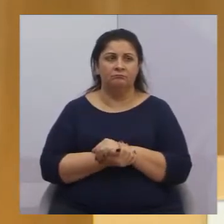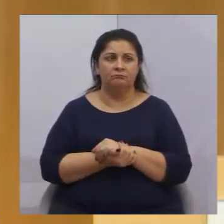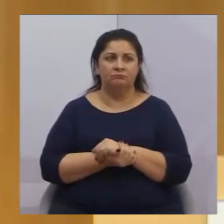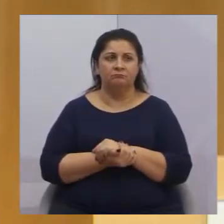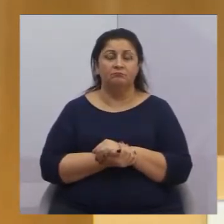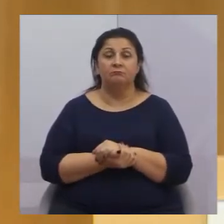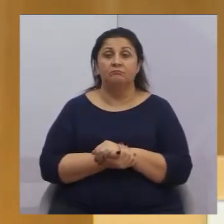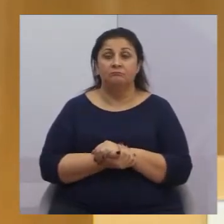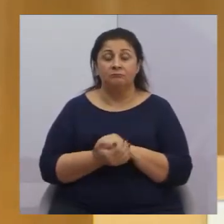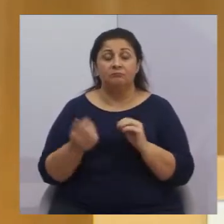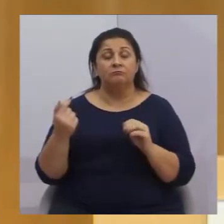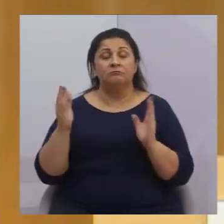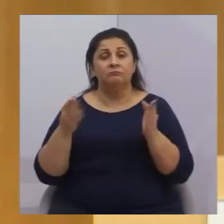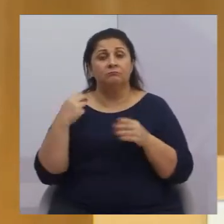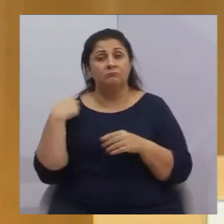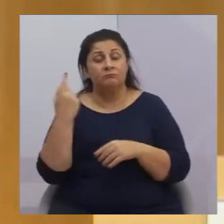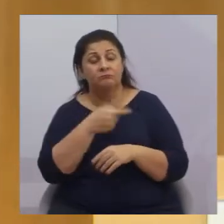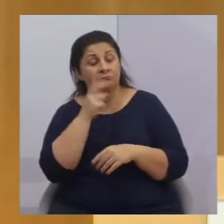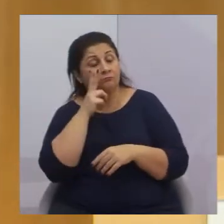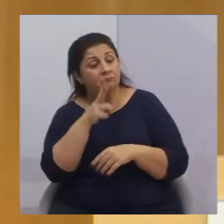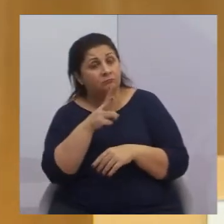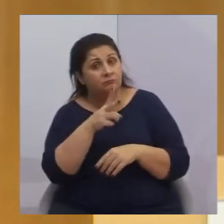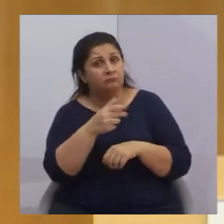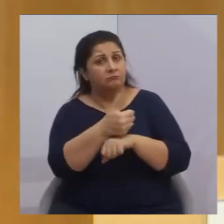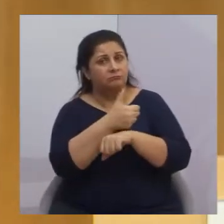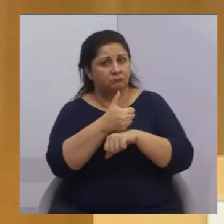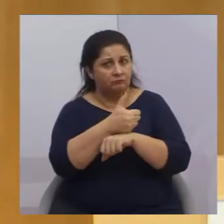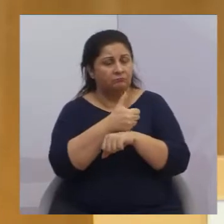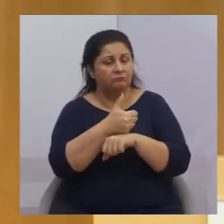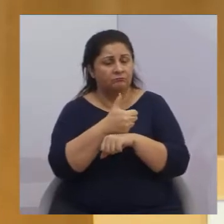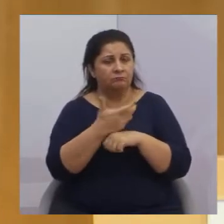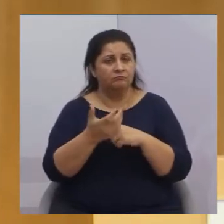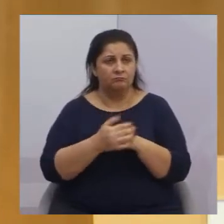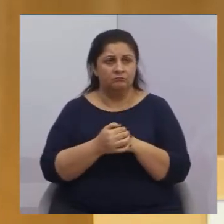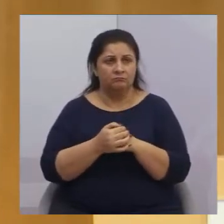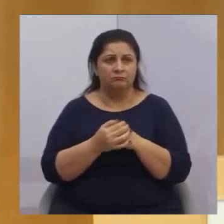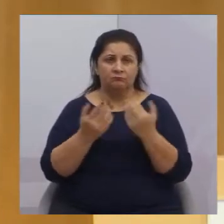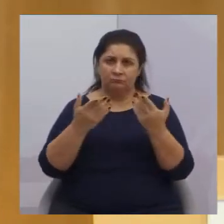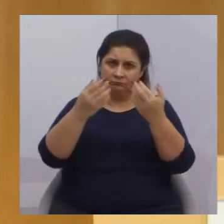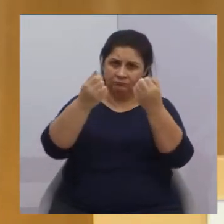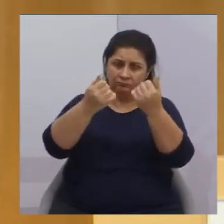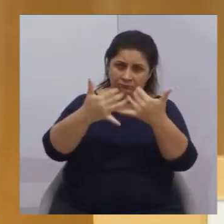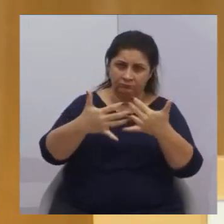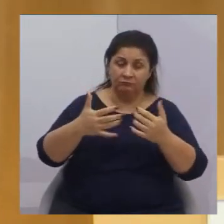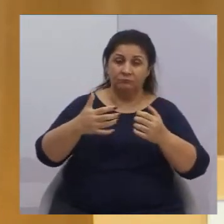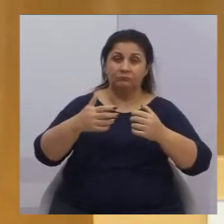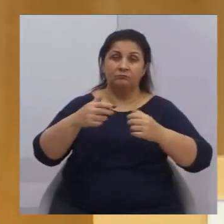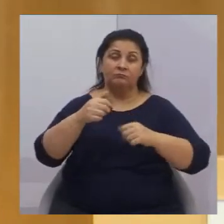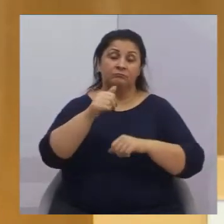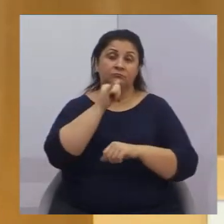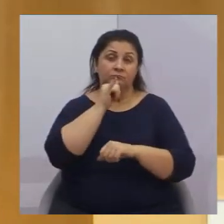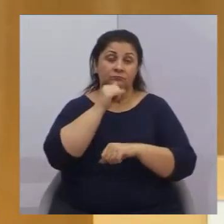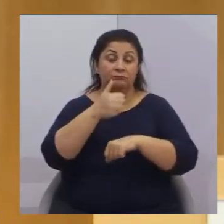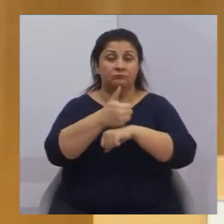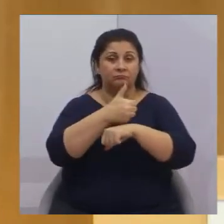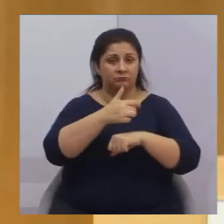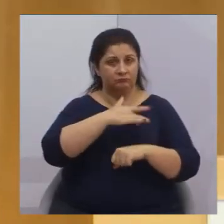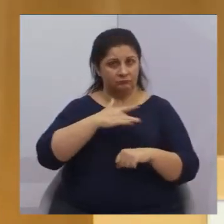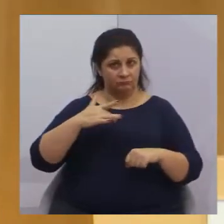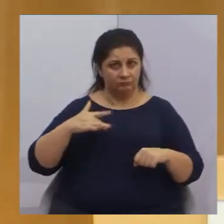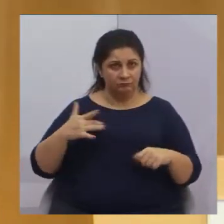nós vemos algumas profissões, conforme eu falei dos professores, né, os profissionais da saúde também,